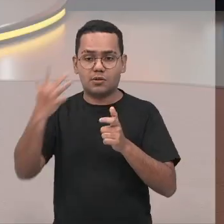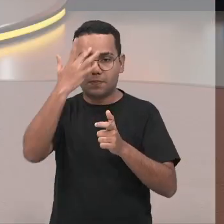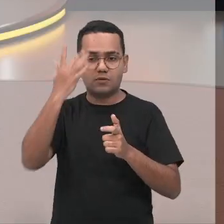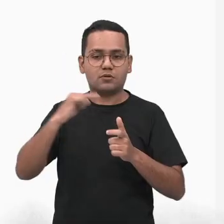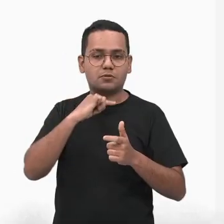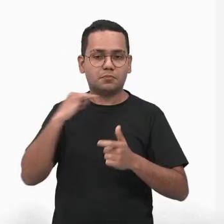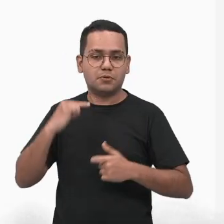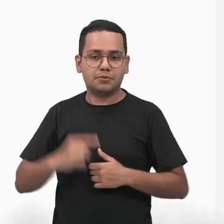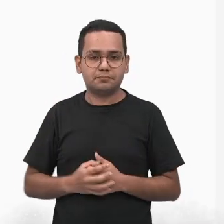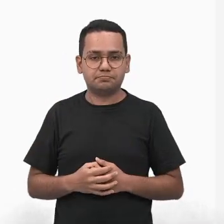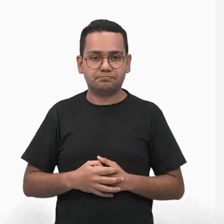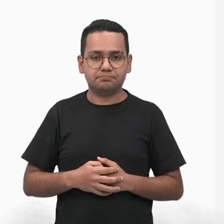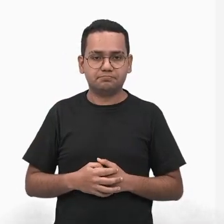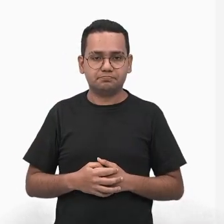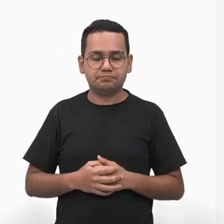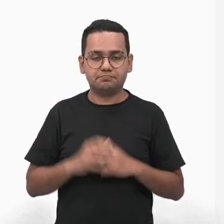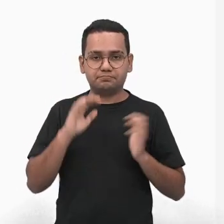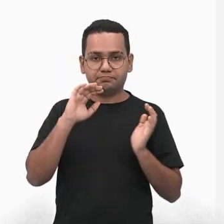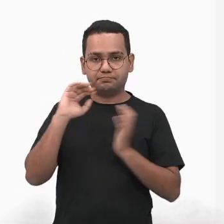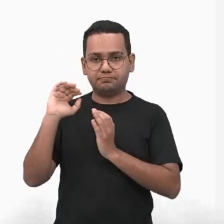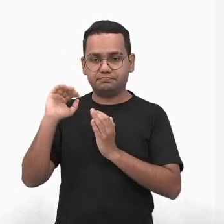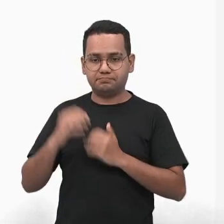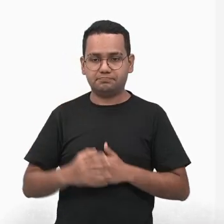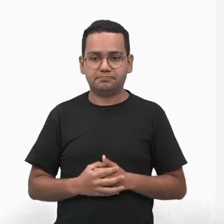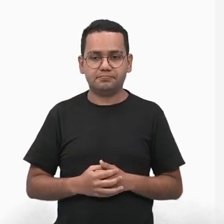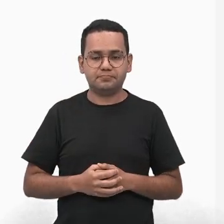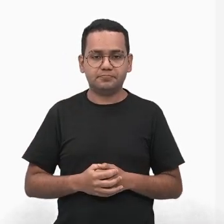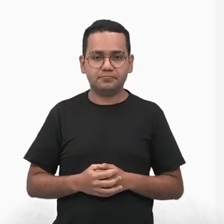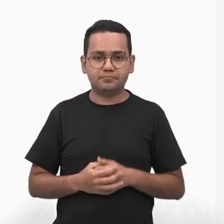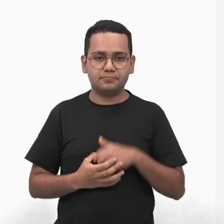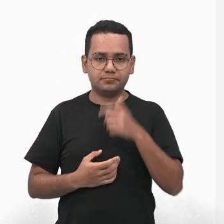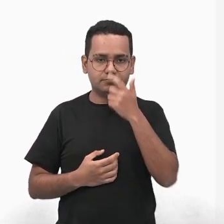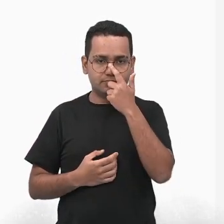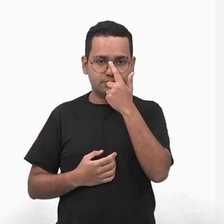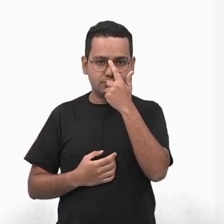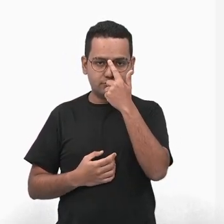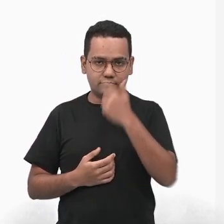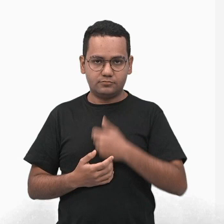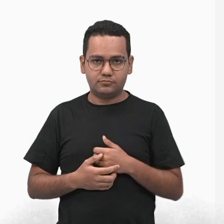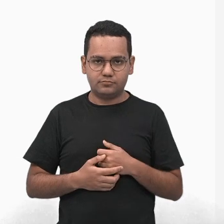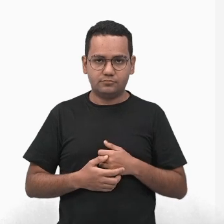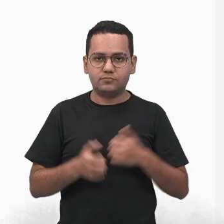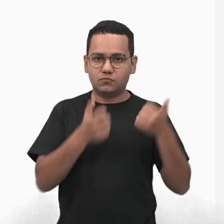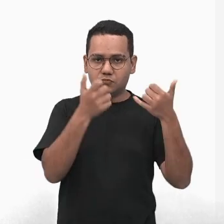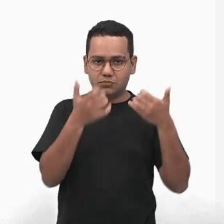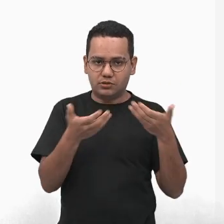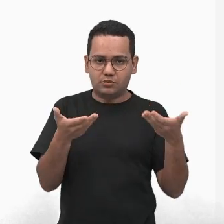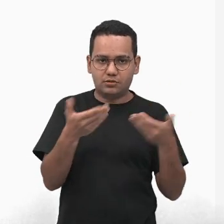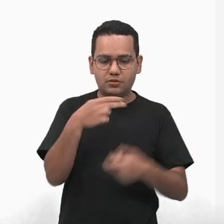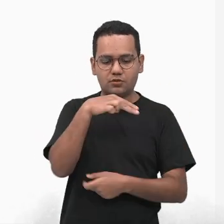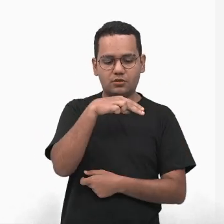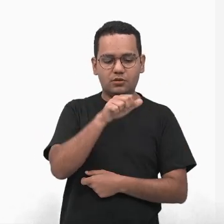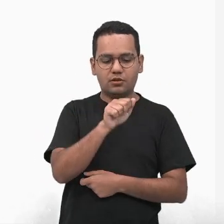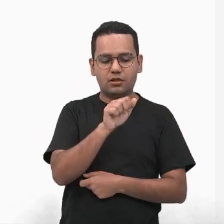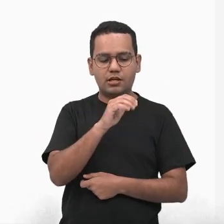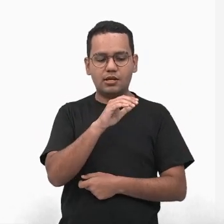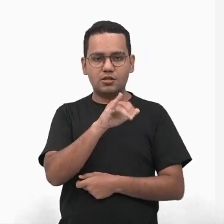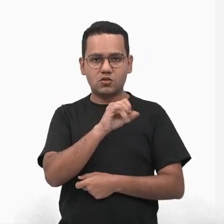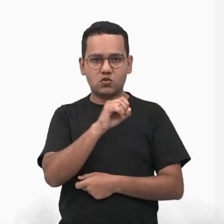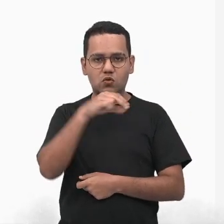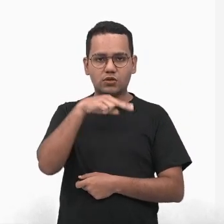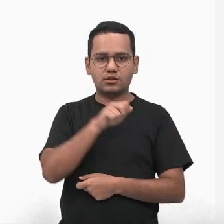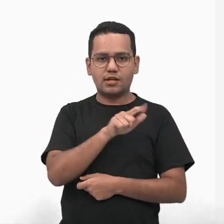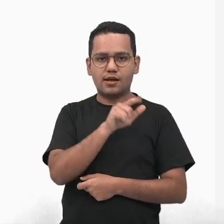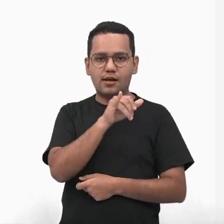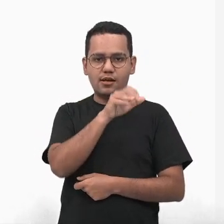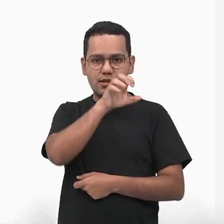adiante conhecer mais um fator importante. Vamos falar do nacionalismo. O nacionalismo exacerbado, tá,